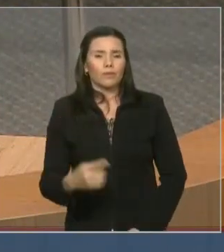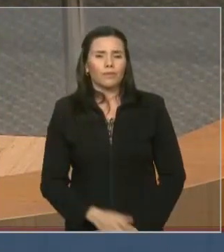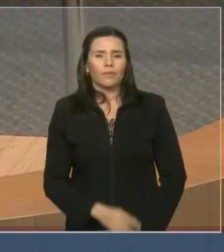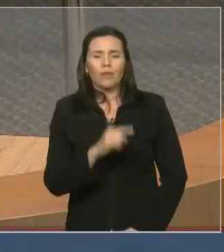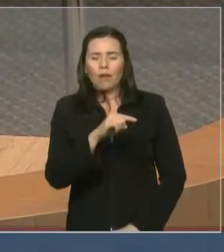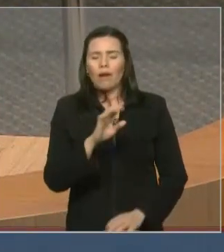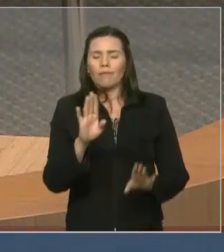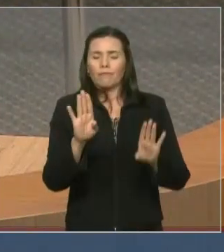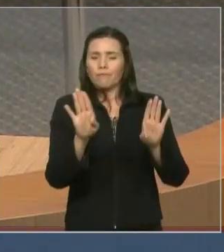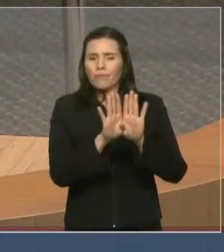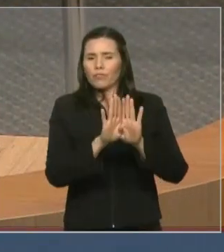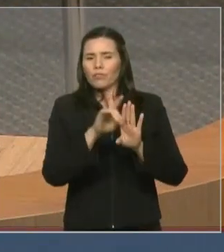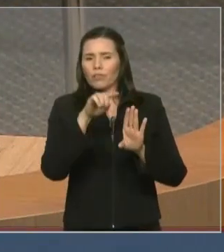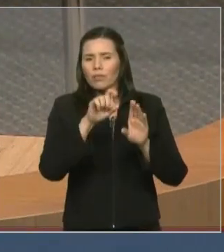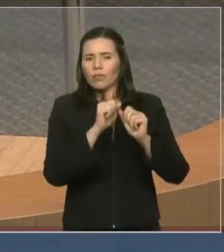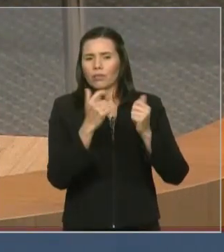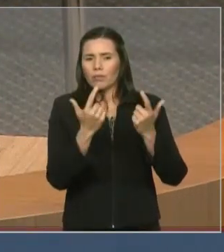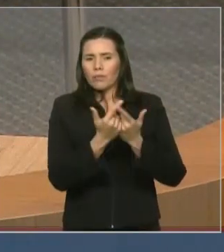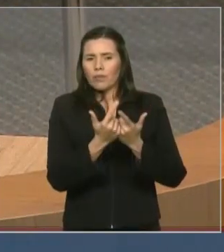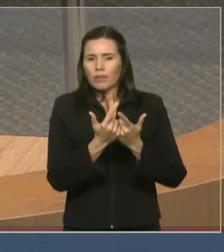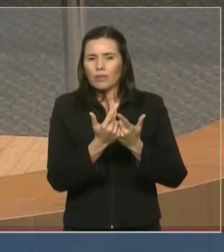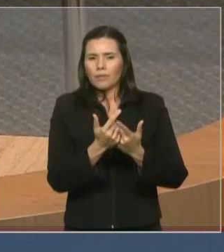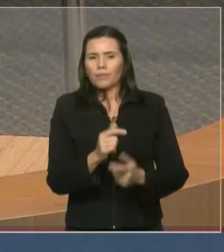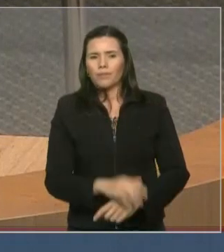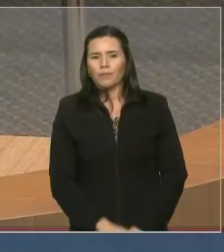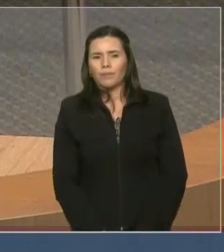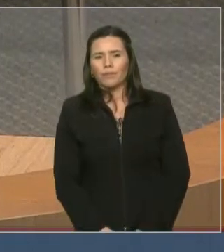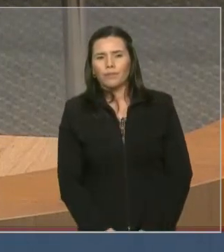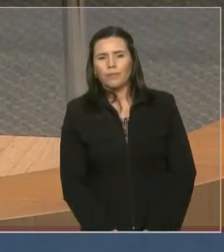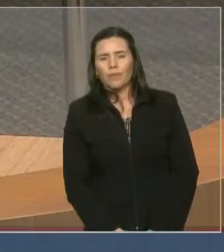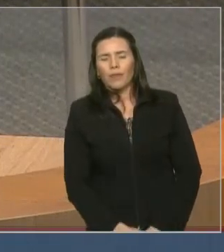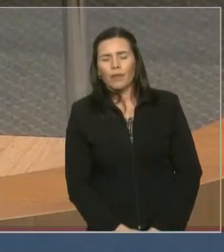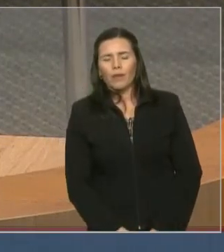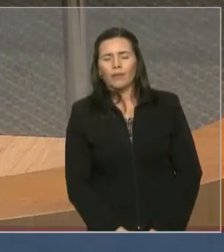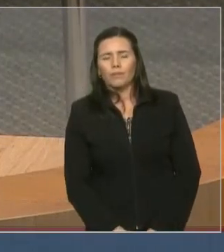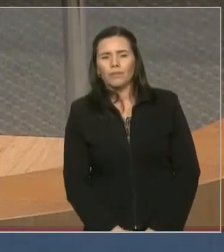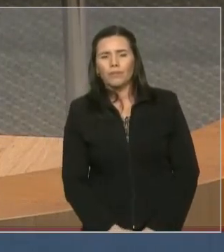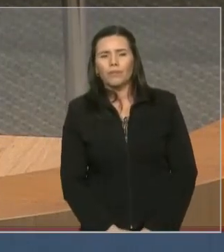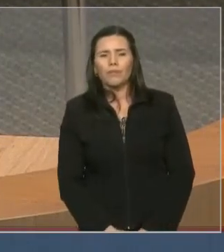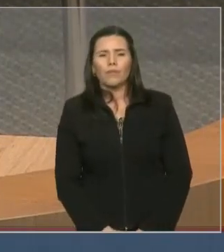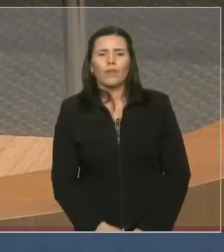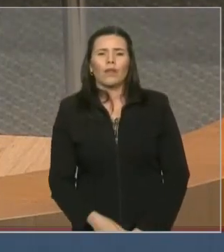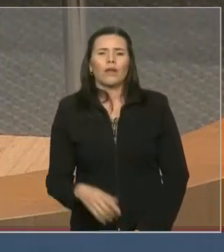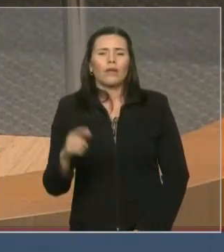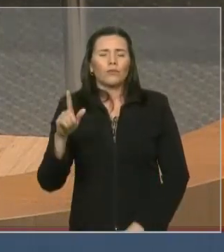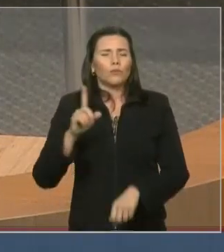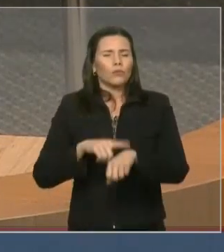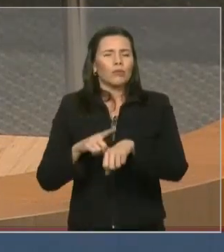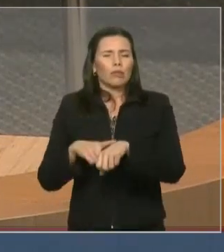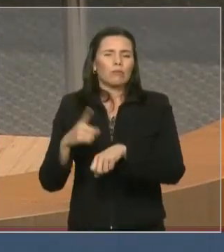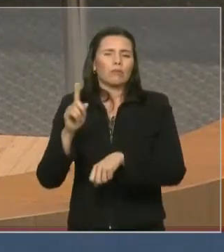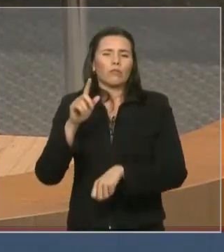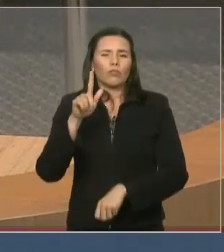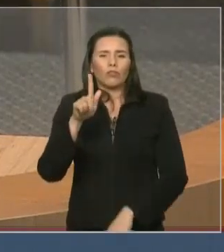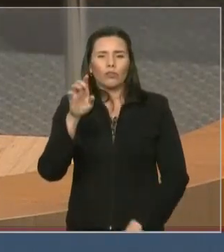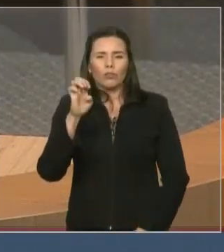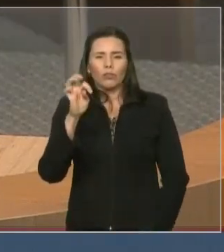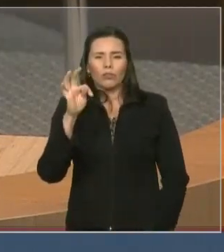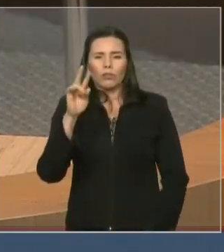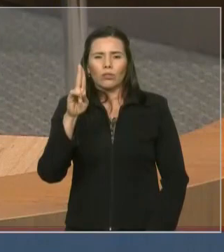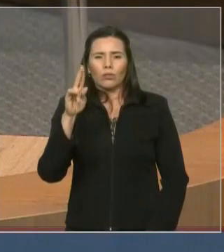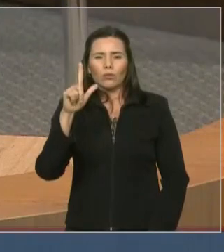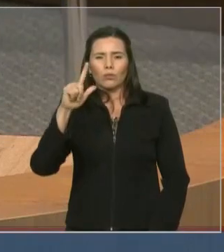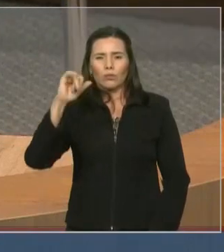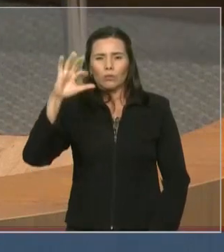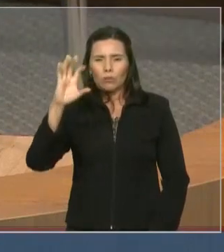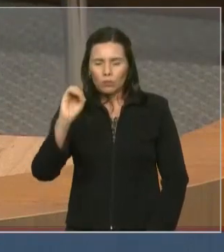Assembleia, o Getúlio Vargas, em 1937, tinha um deputado de Pedreiras, José Souza Castelo Branco. Ele